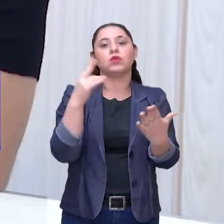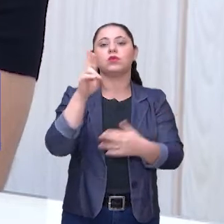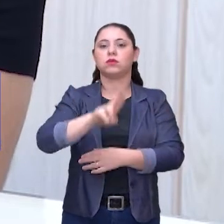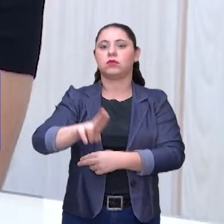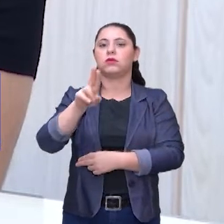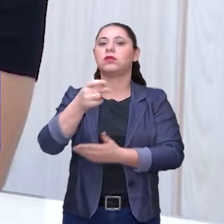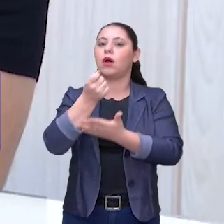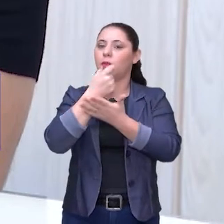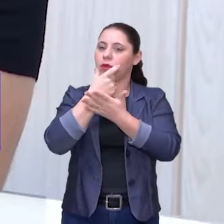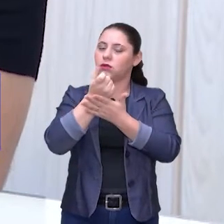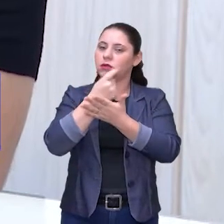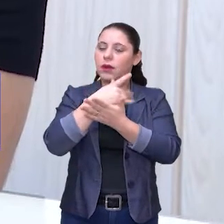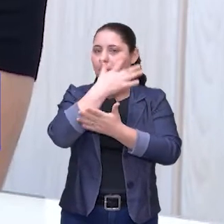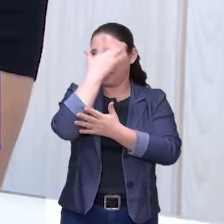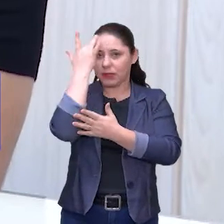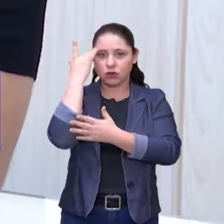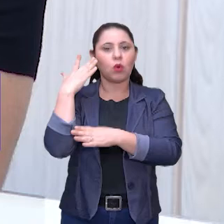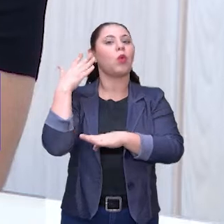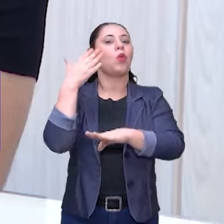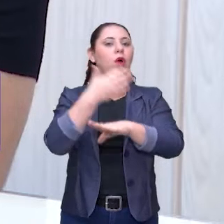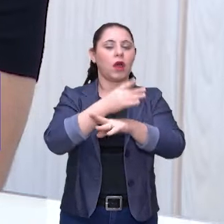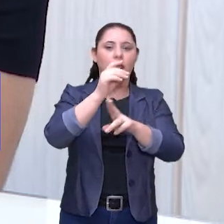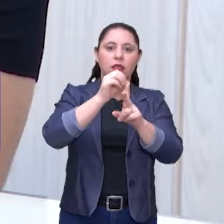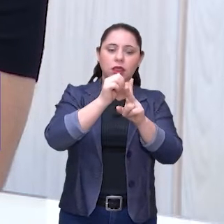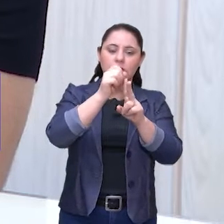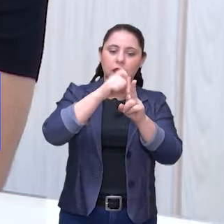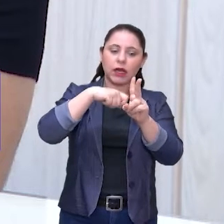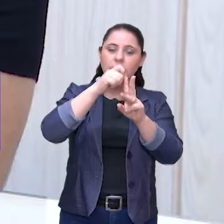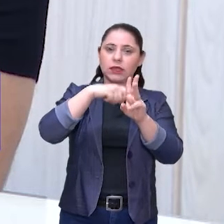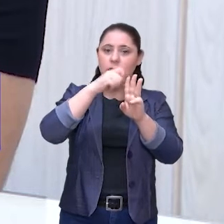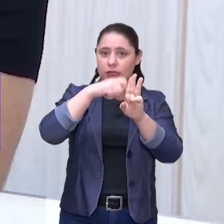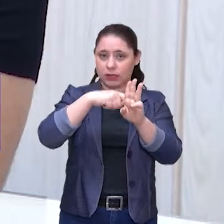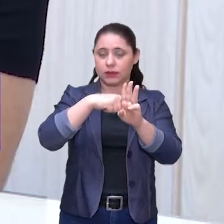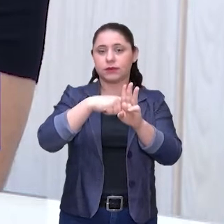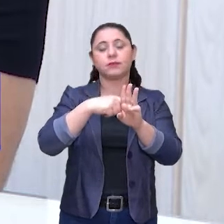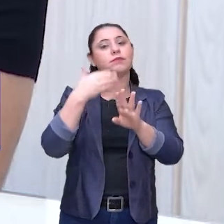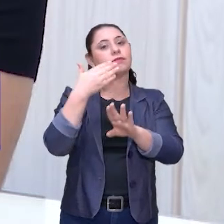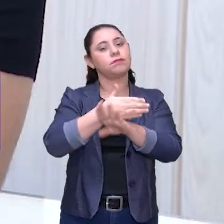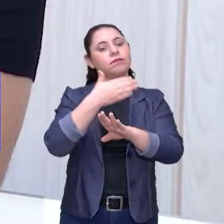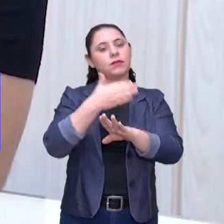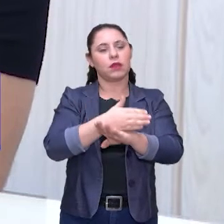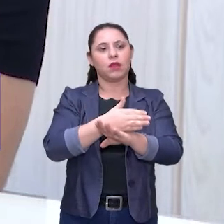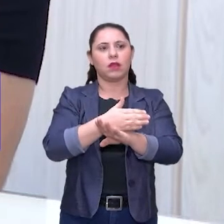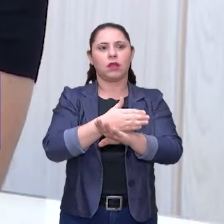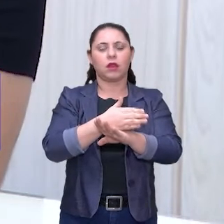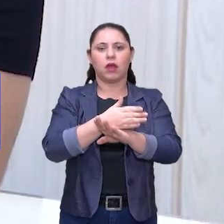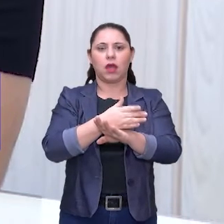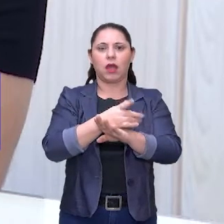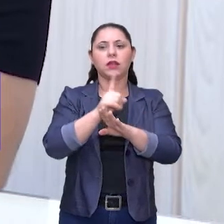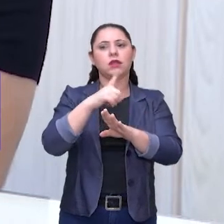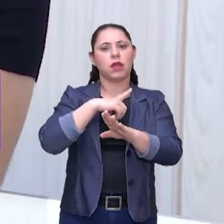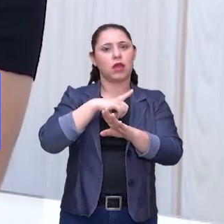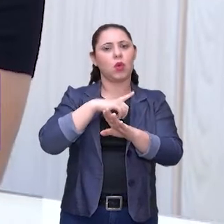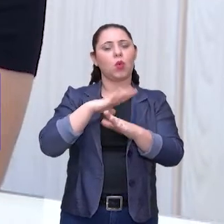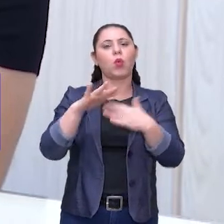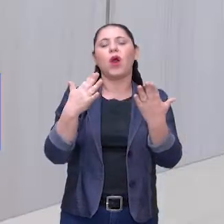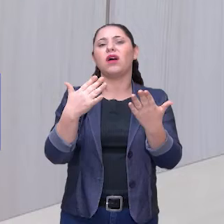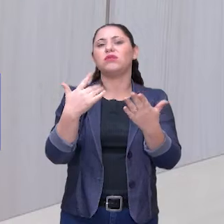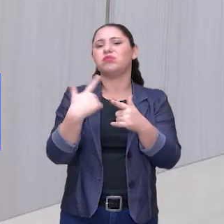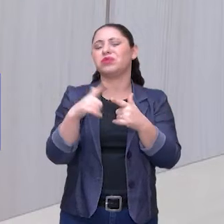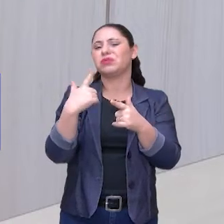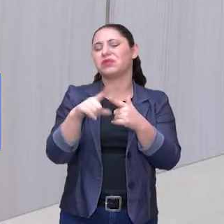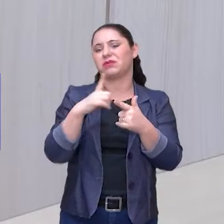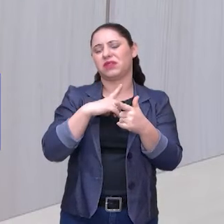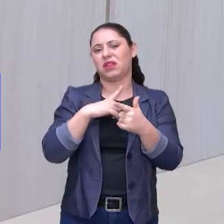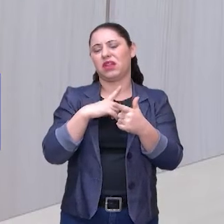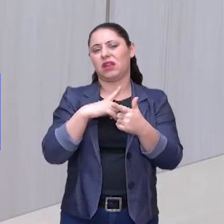de um controle específico quando a gente utiliza essas medicações, né? O paciente tem que vir a cada 3 meses, né?